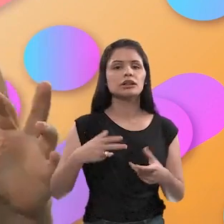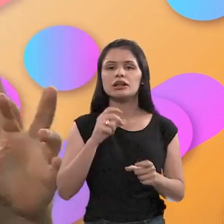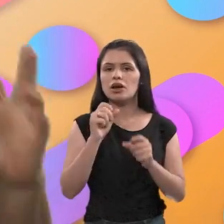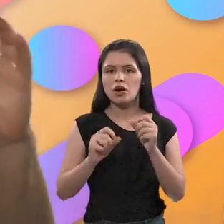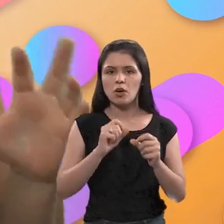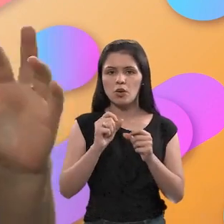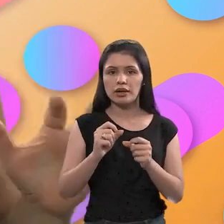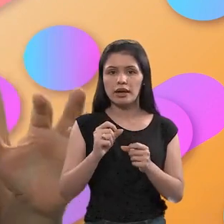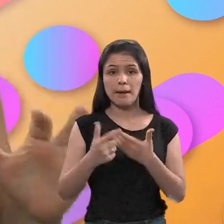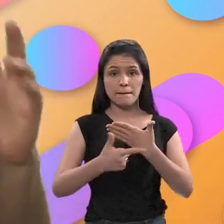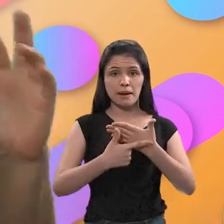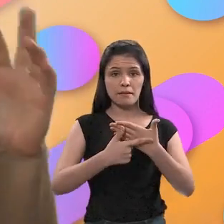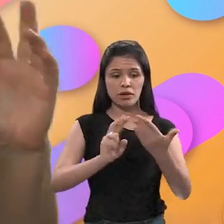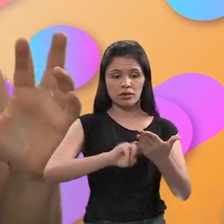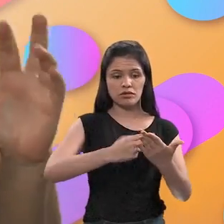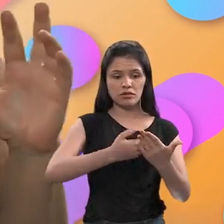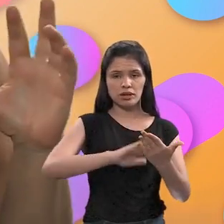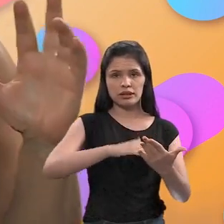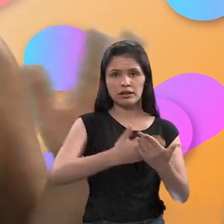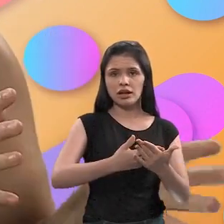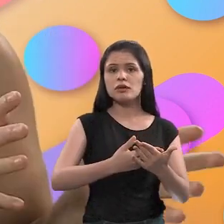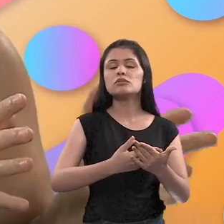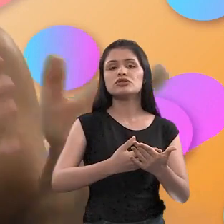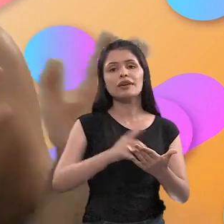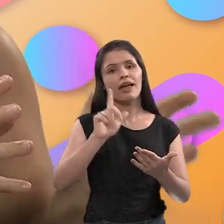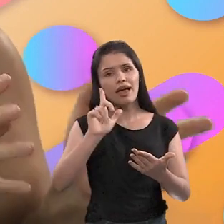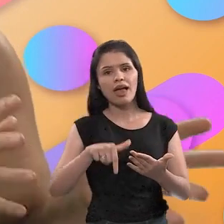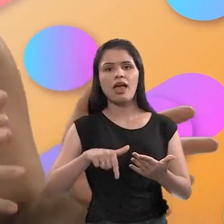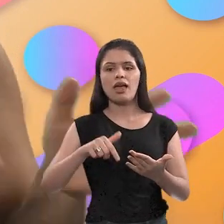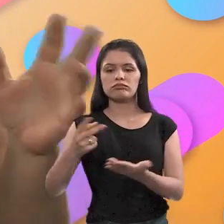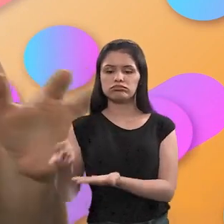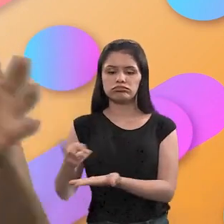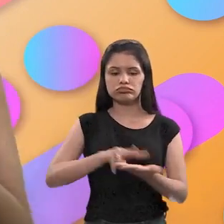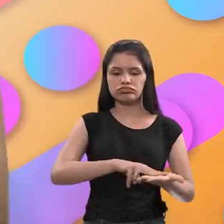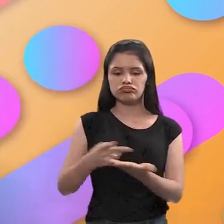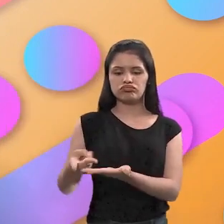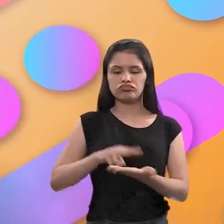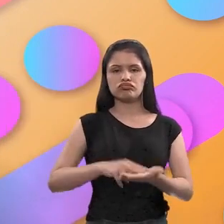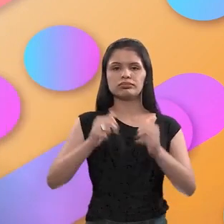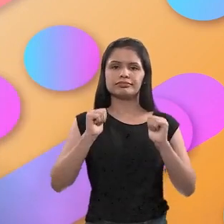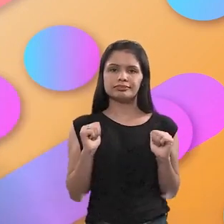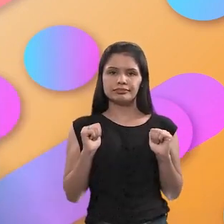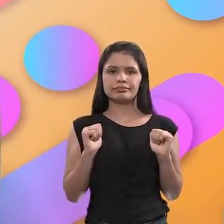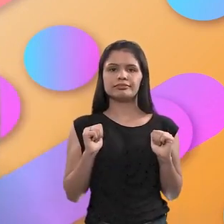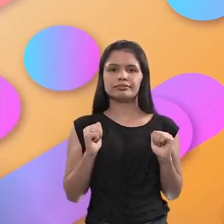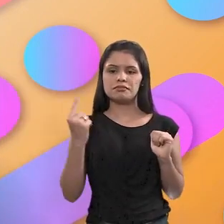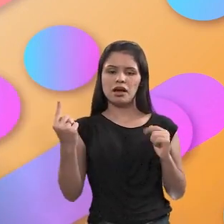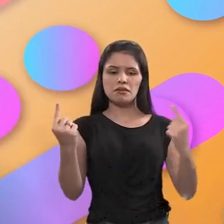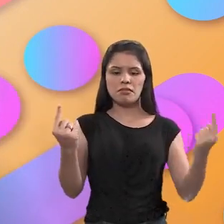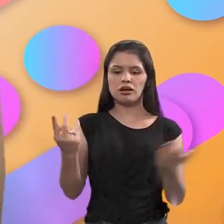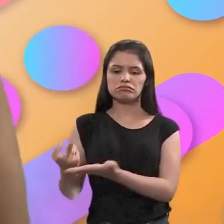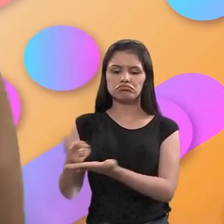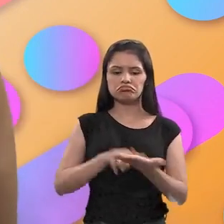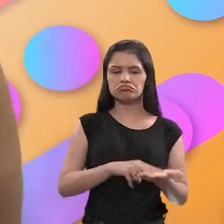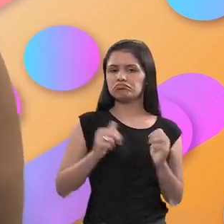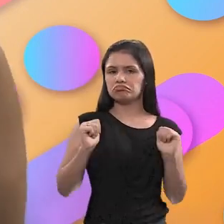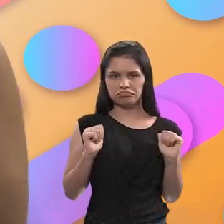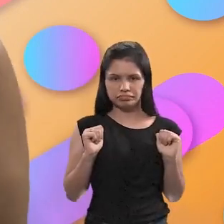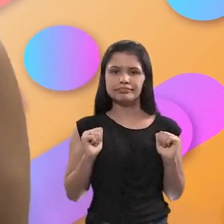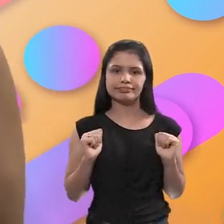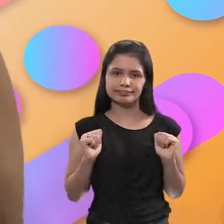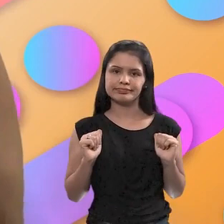restringindo-se ao máximo aquilo que o falante 1 disse para chegar no falante 2, que é a sua